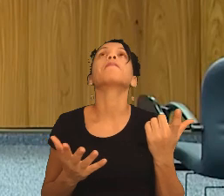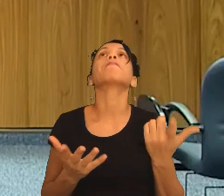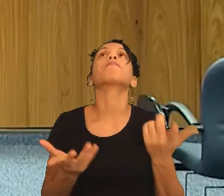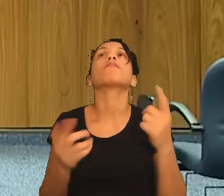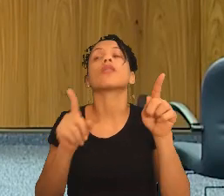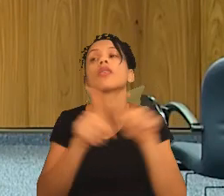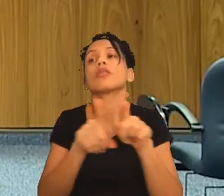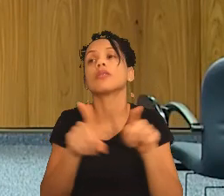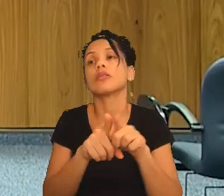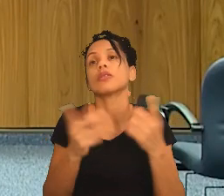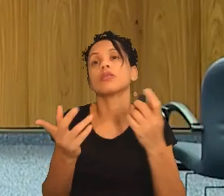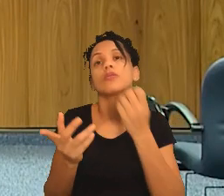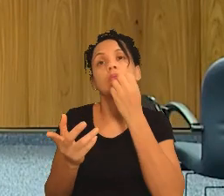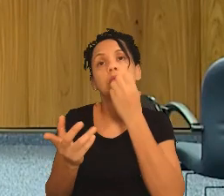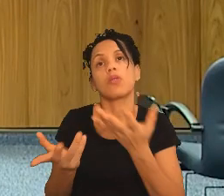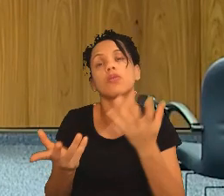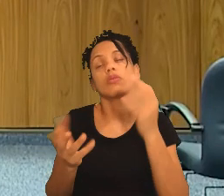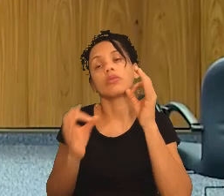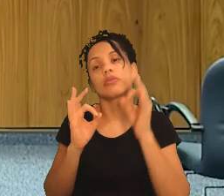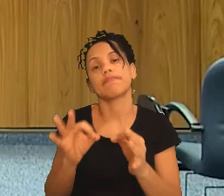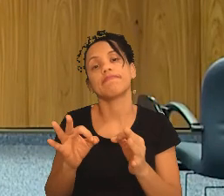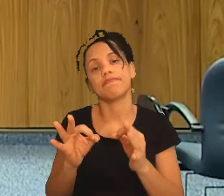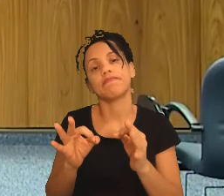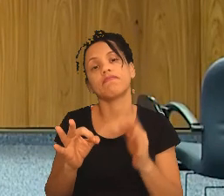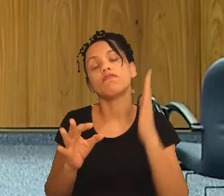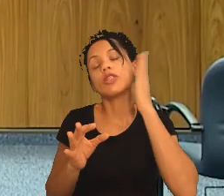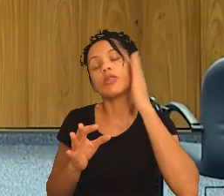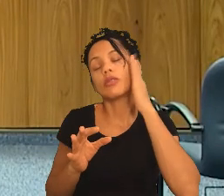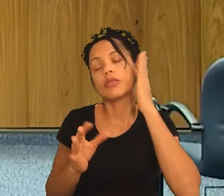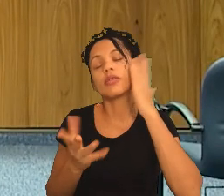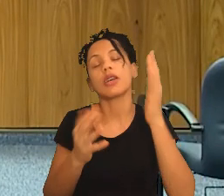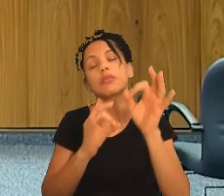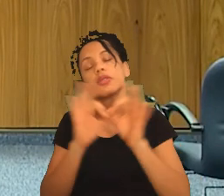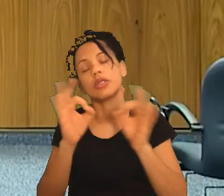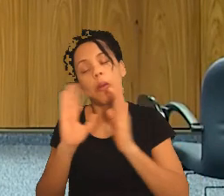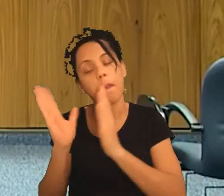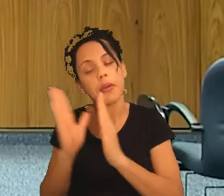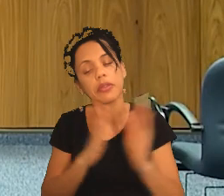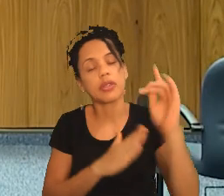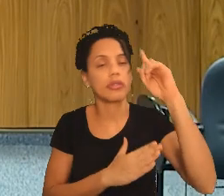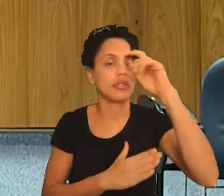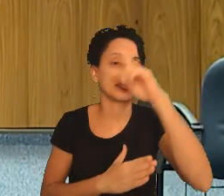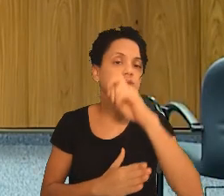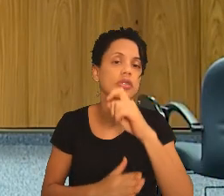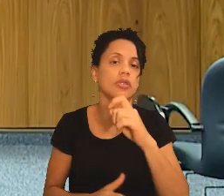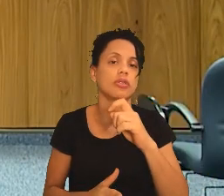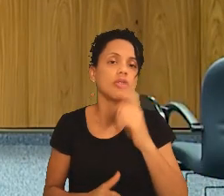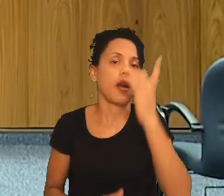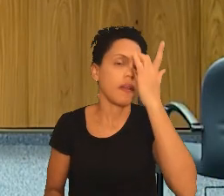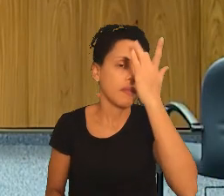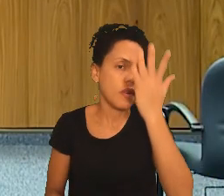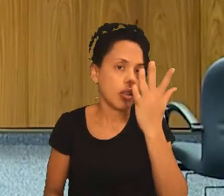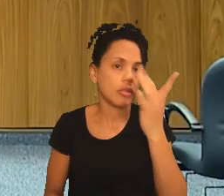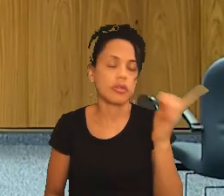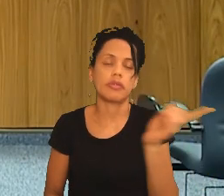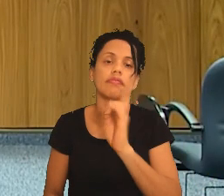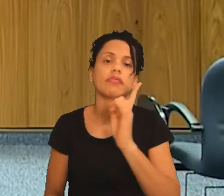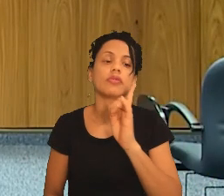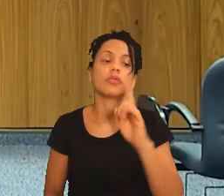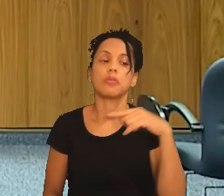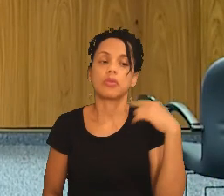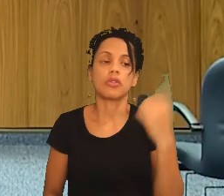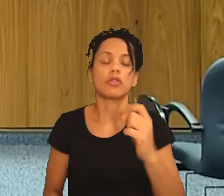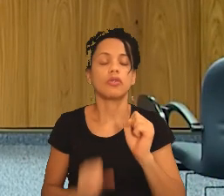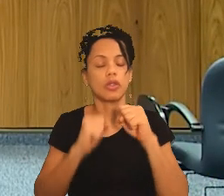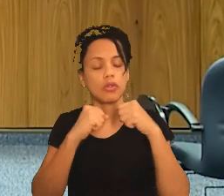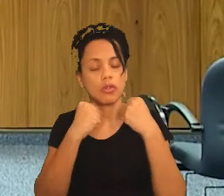esse tipo, a realidade enfrentada. Porque, senão, a gente vai estar, de certa forma, enquadrando né, mesmo